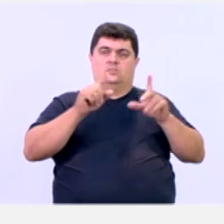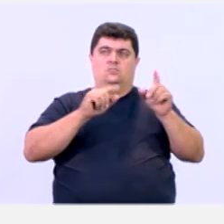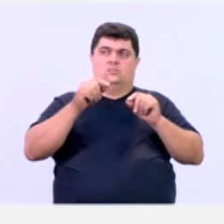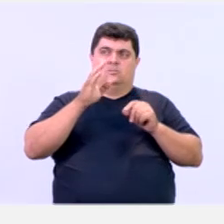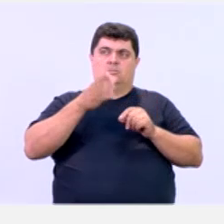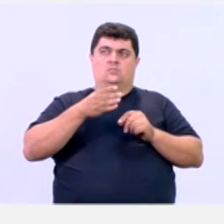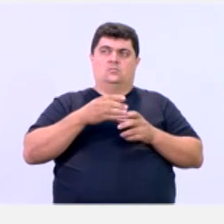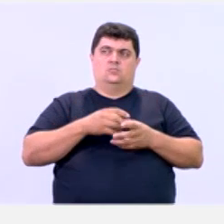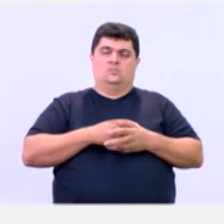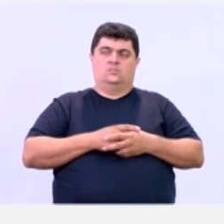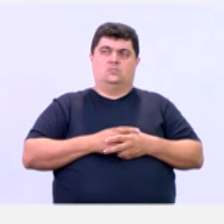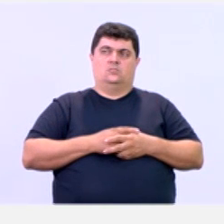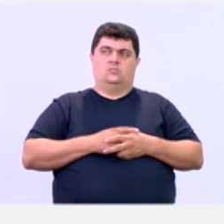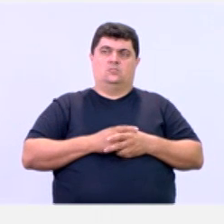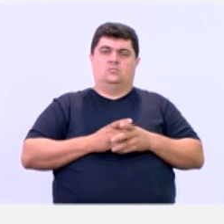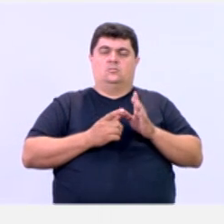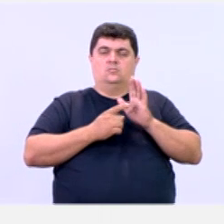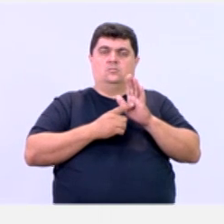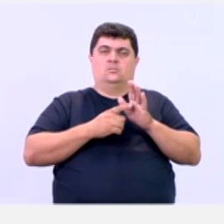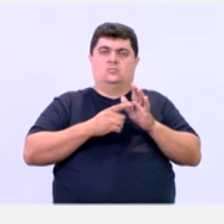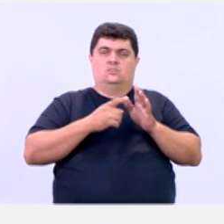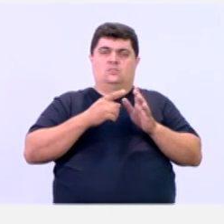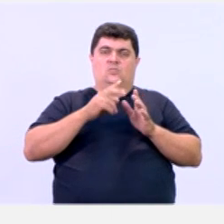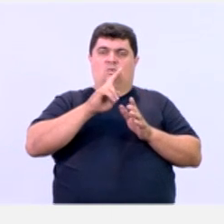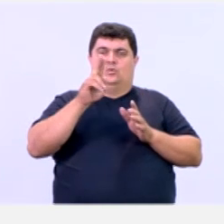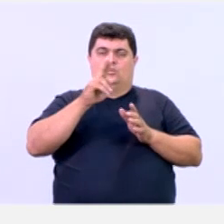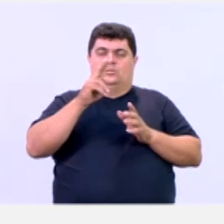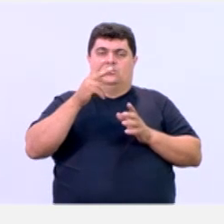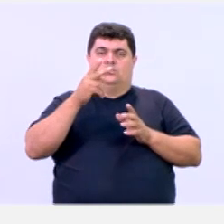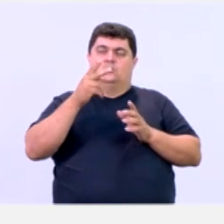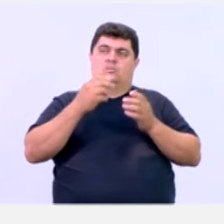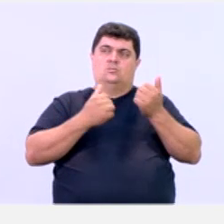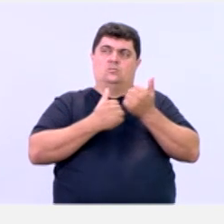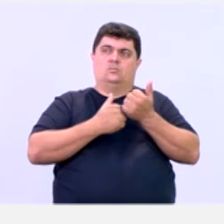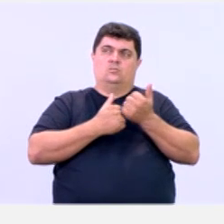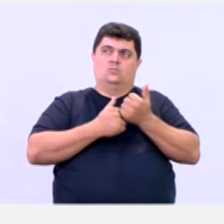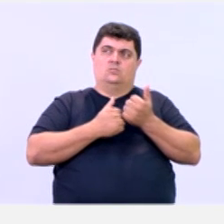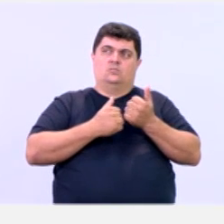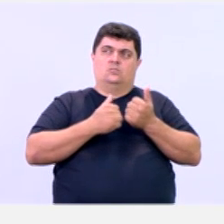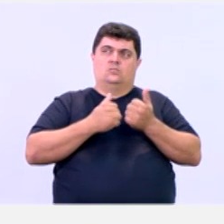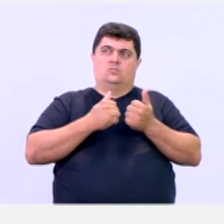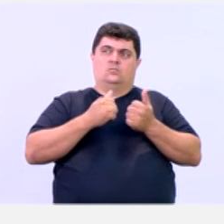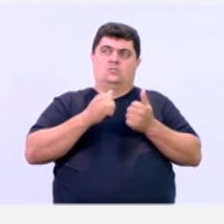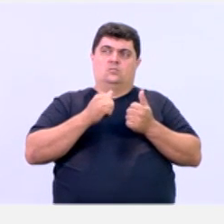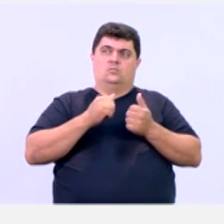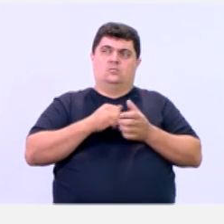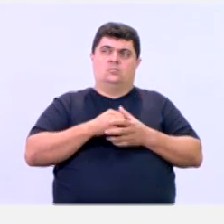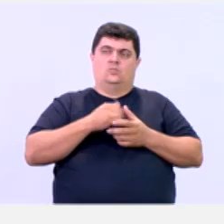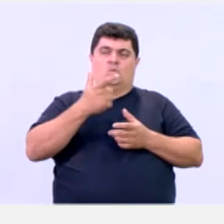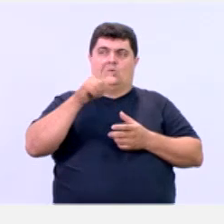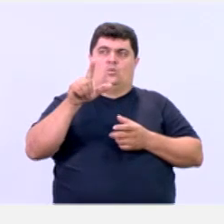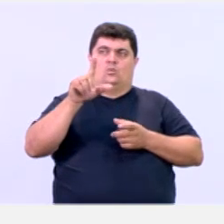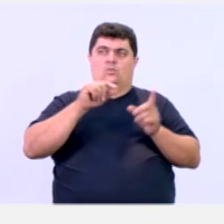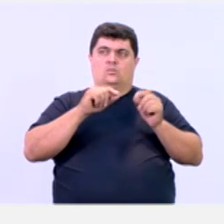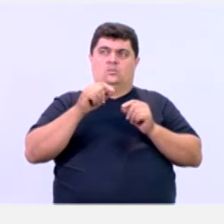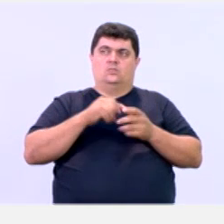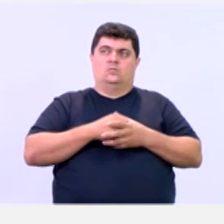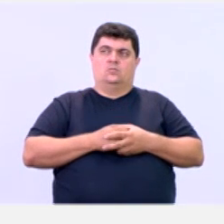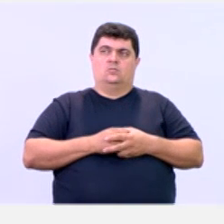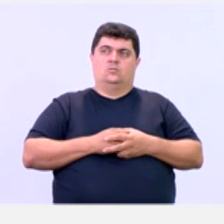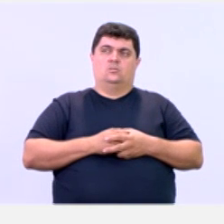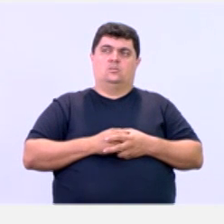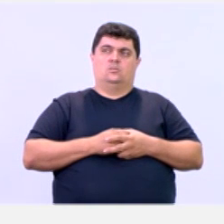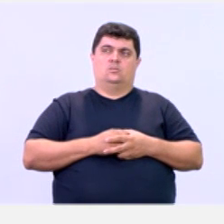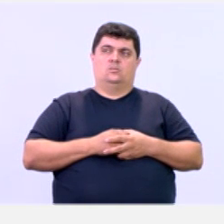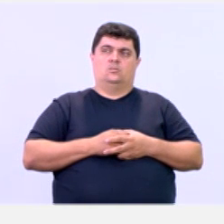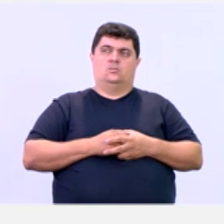escolhemos: sobrenome, sexo e curso. Vou escolher aqui outro curso, vou